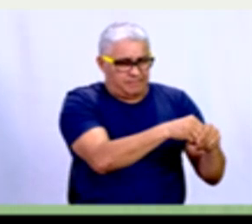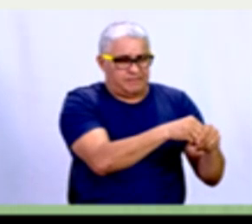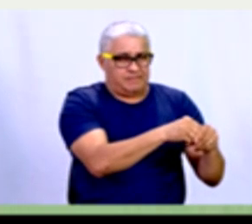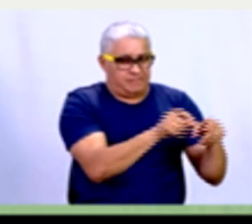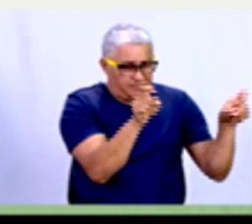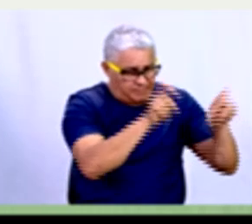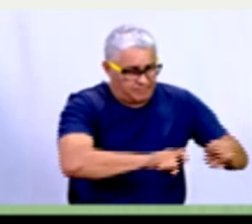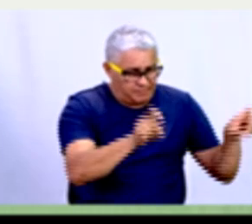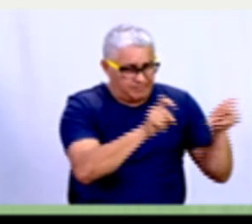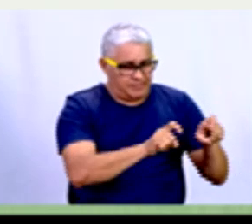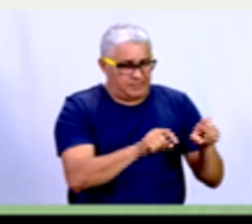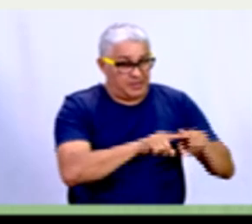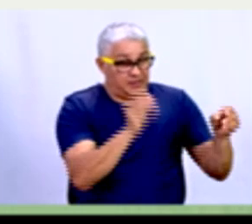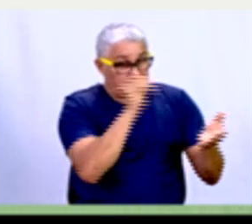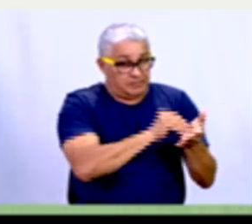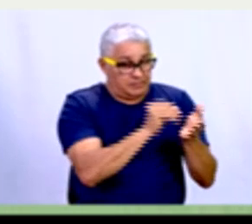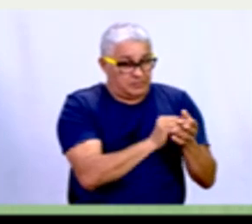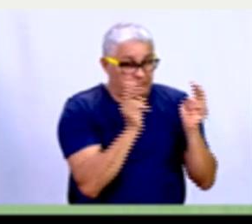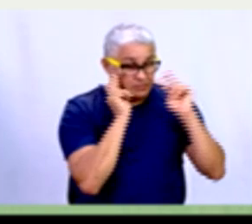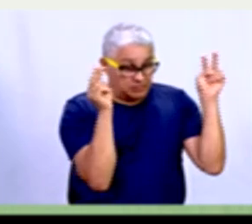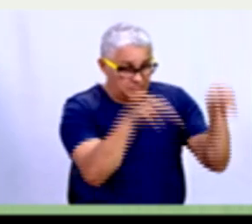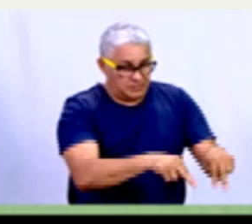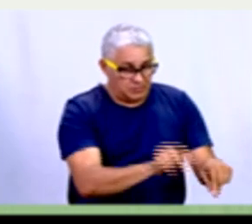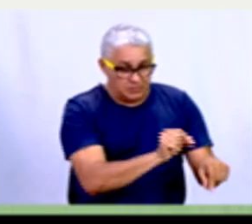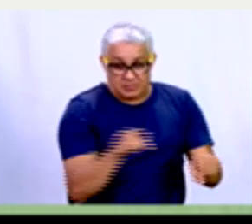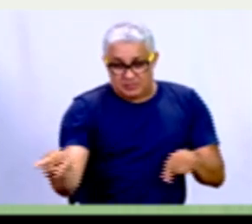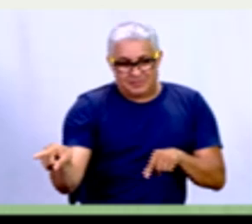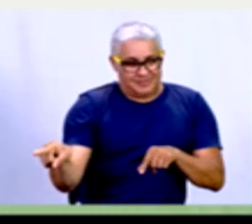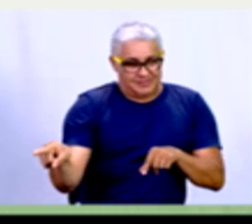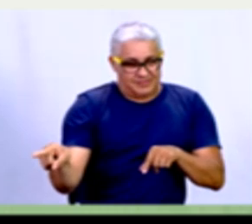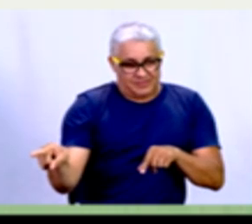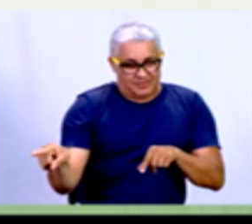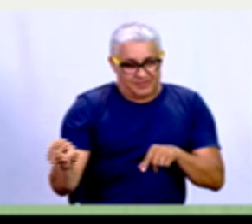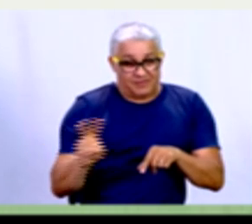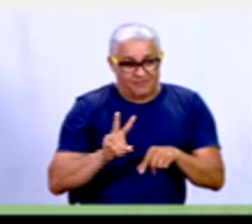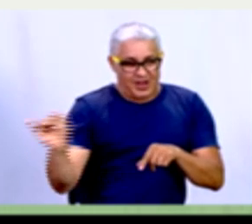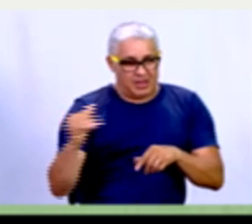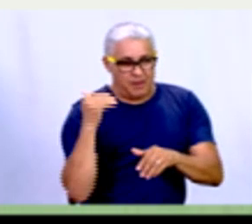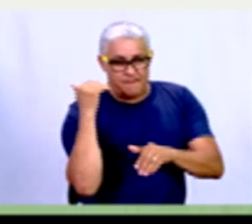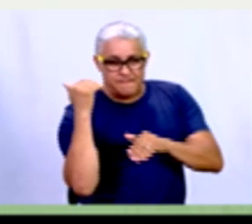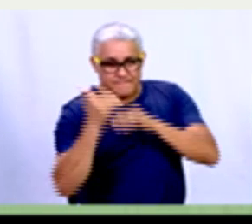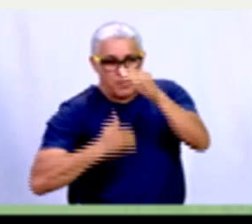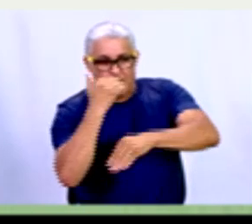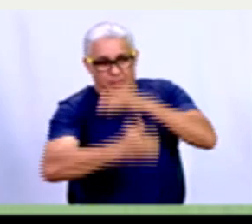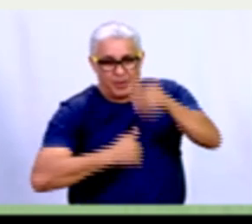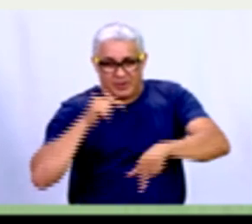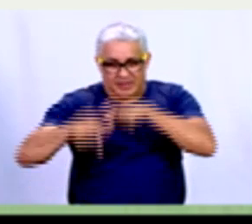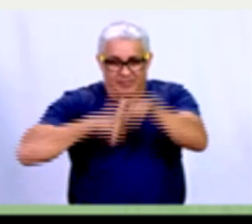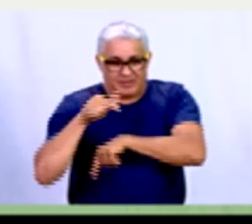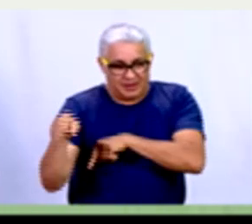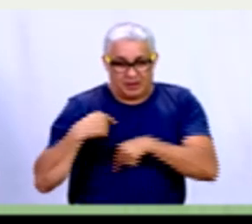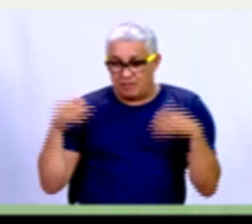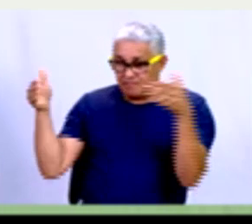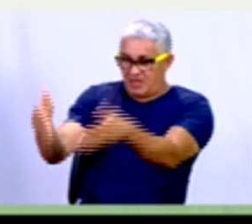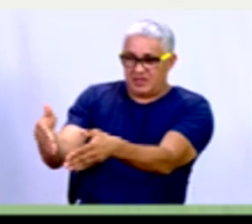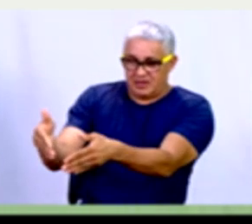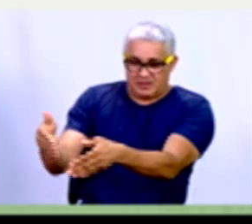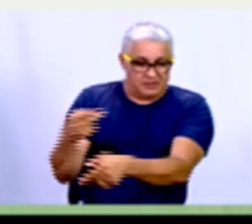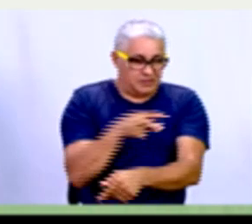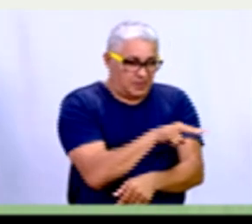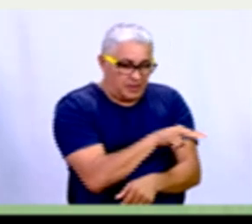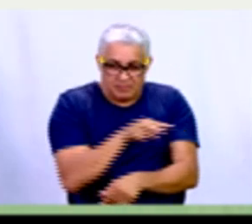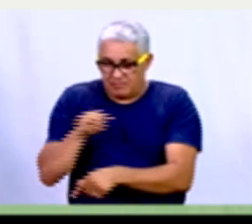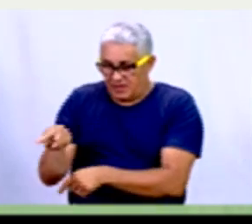mas não viso quais são as tarefas que o usuário vai desenvolver, eu estou com foco no sistema. Quando o foco é no usuário, eu